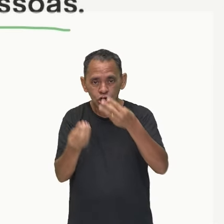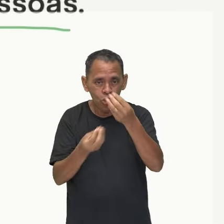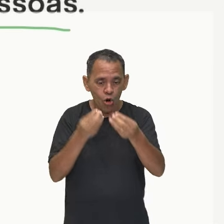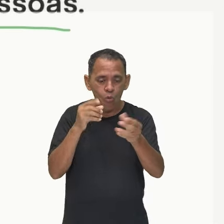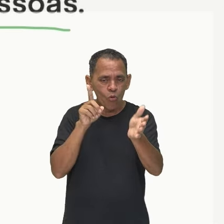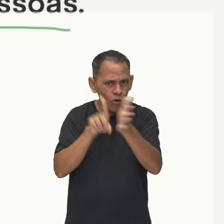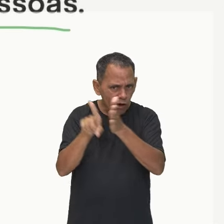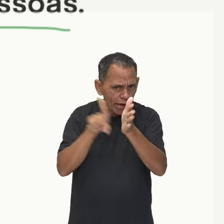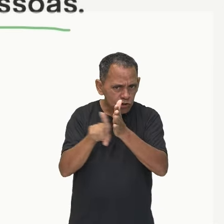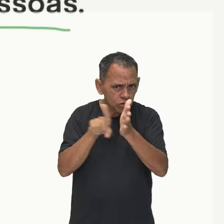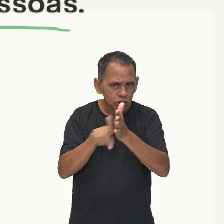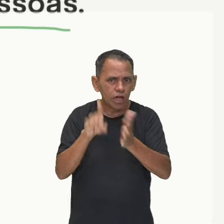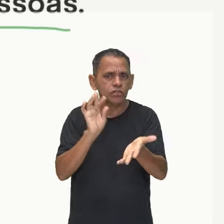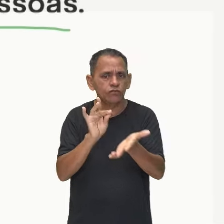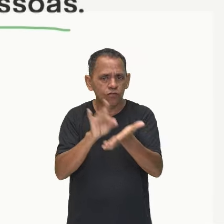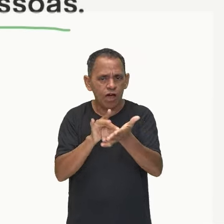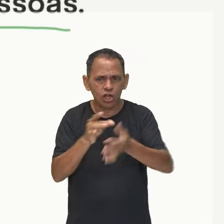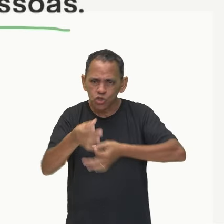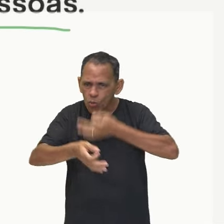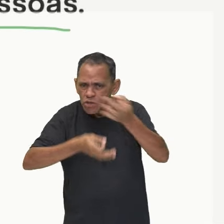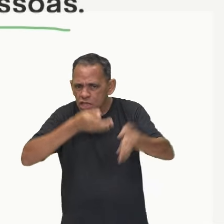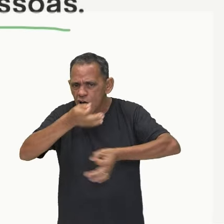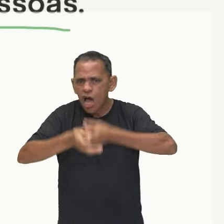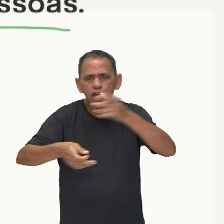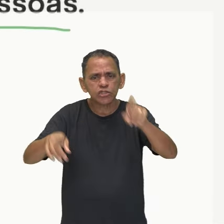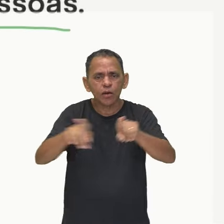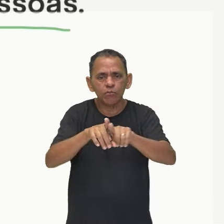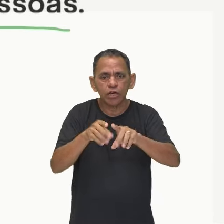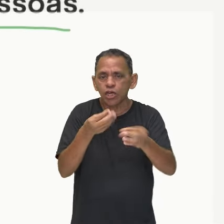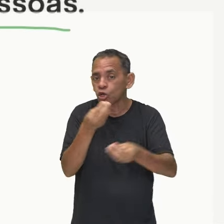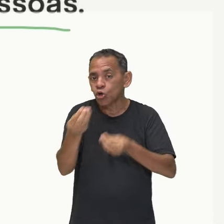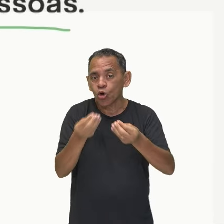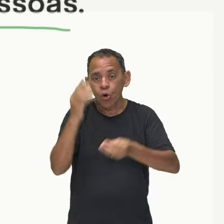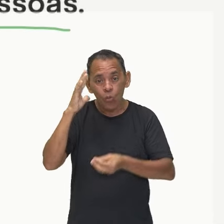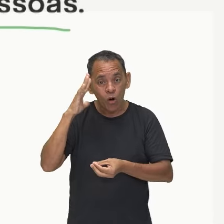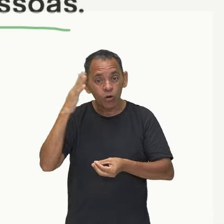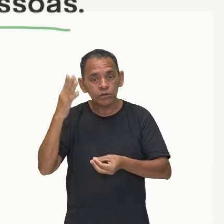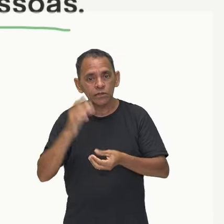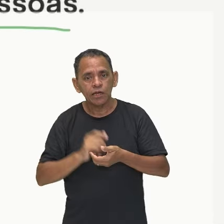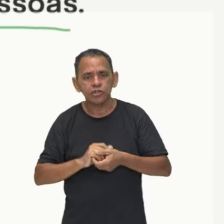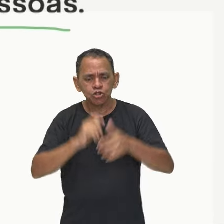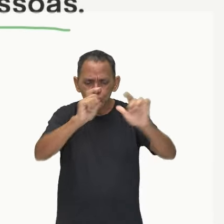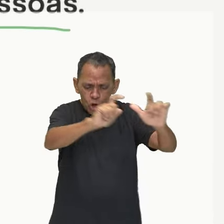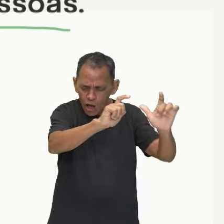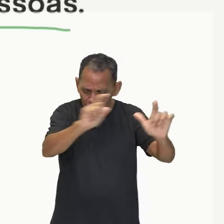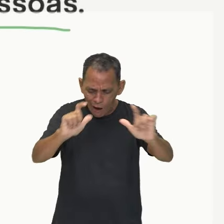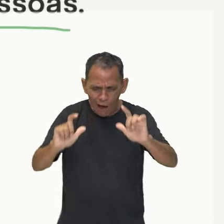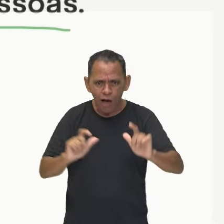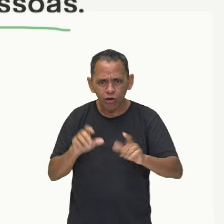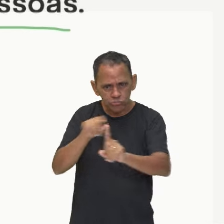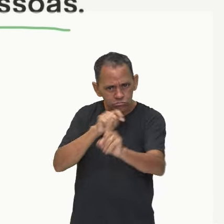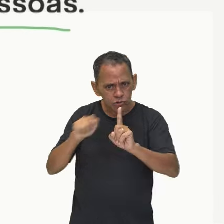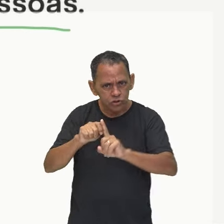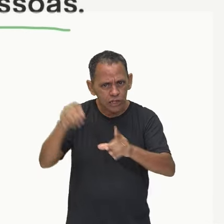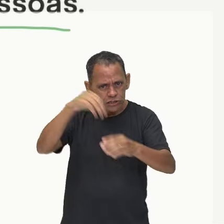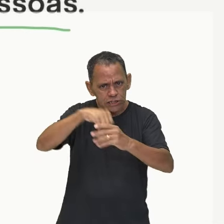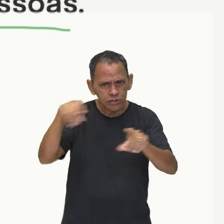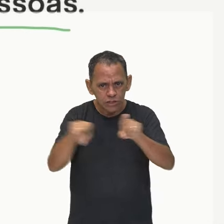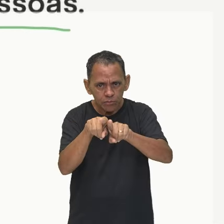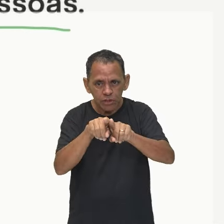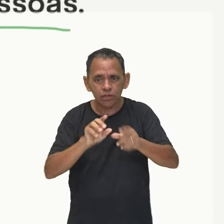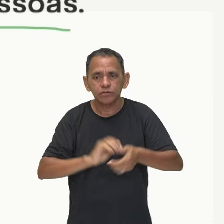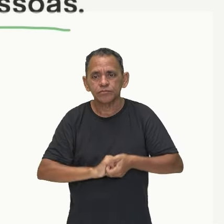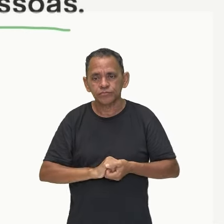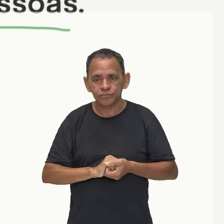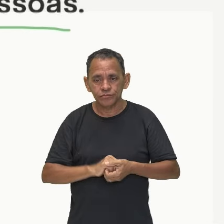questionar de forma crítica aonde essa realidade está acontecendo, a sociedade como um todo, e vou criar o